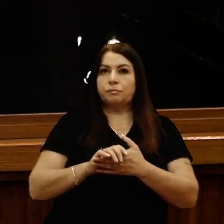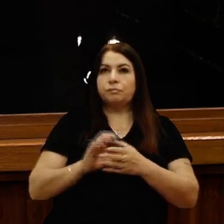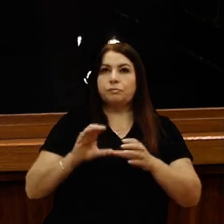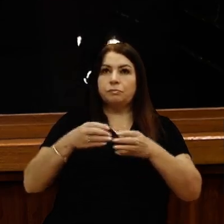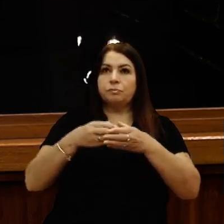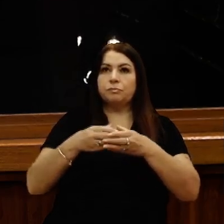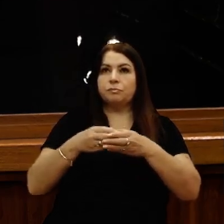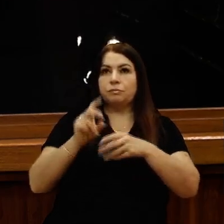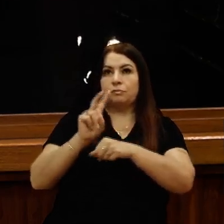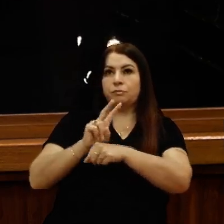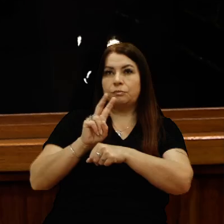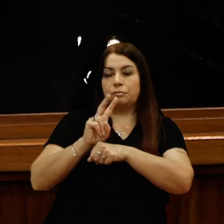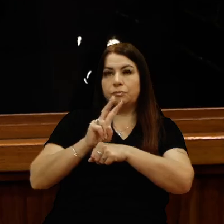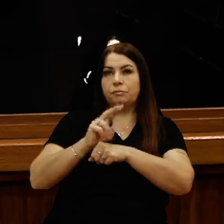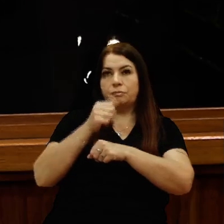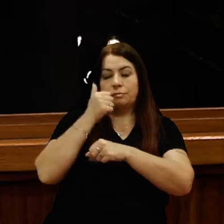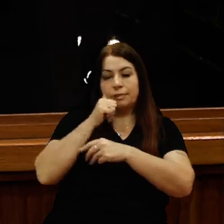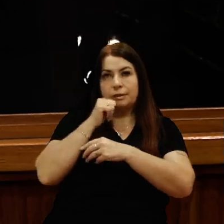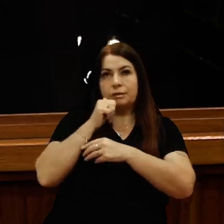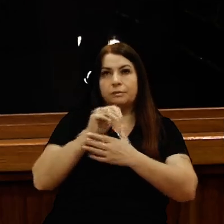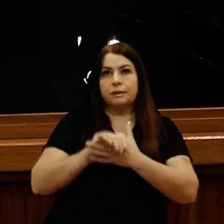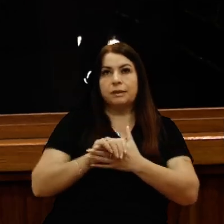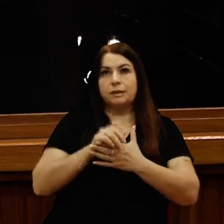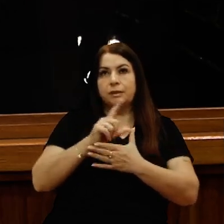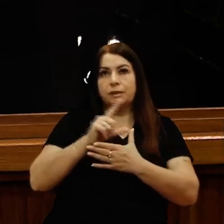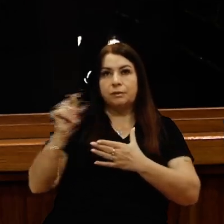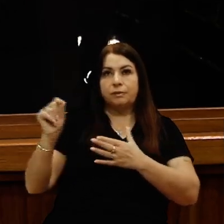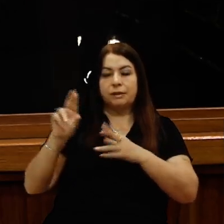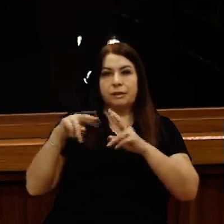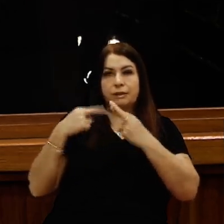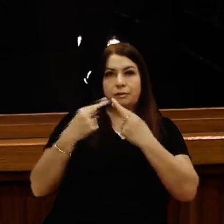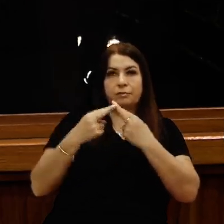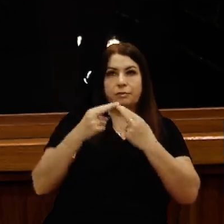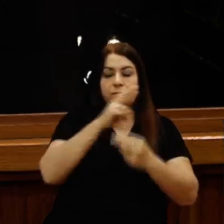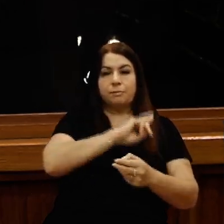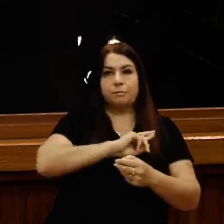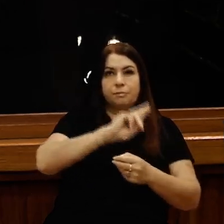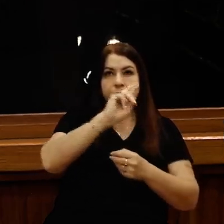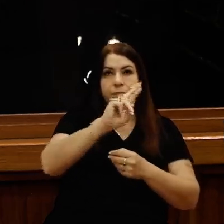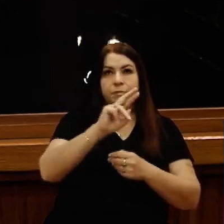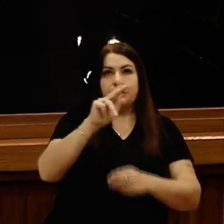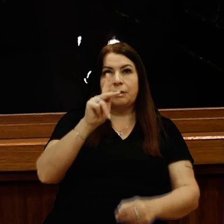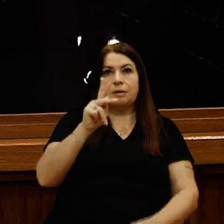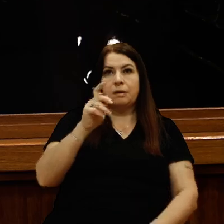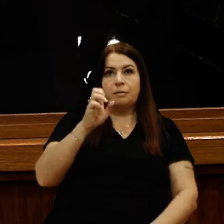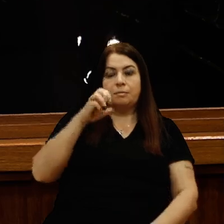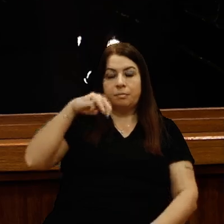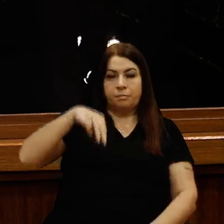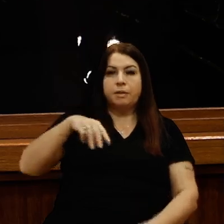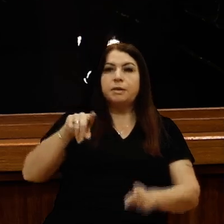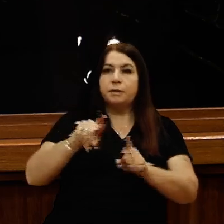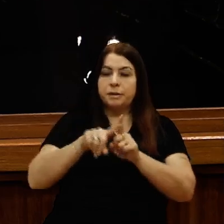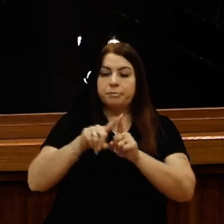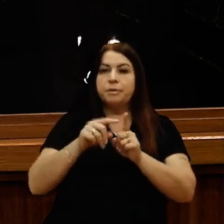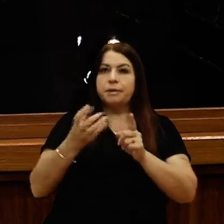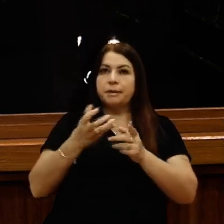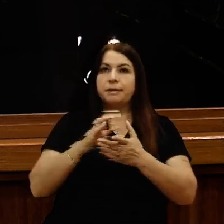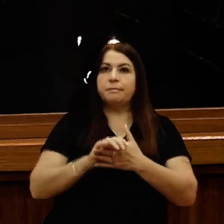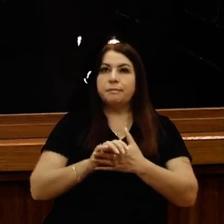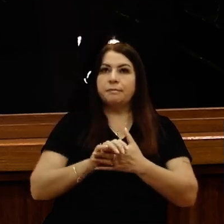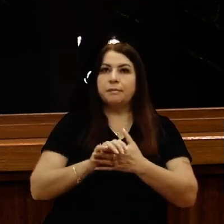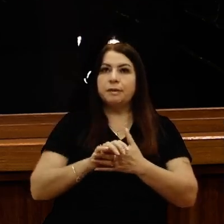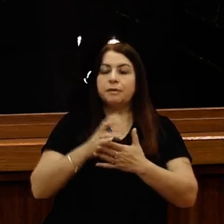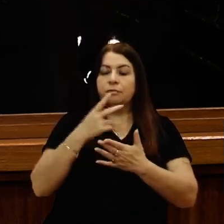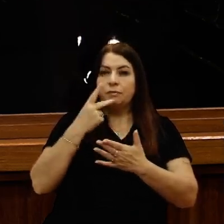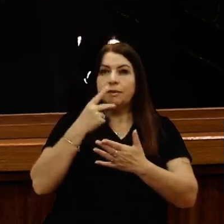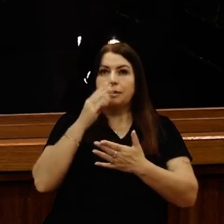proteção à mulher, e eu estarei saindo da sessão para ir lá representar a PEN. E também quero fazer de